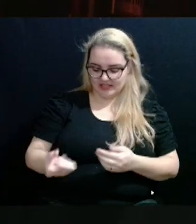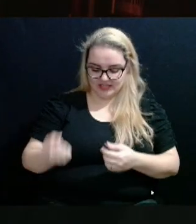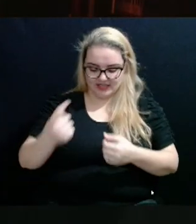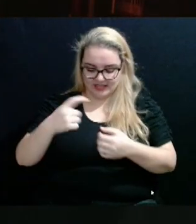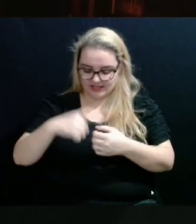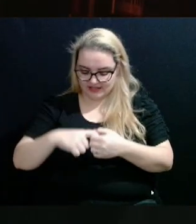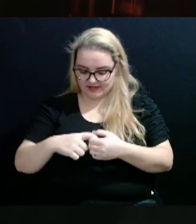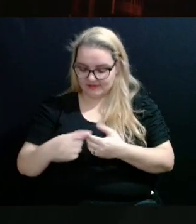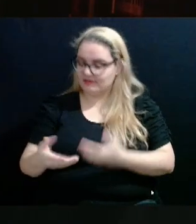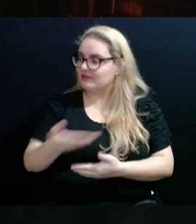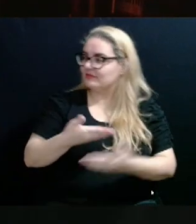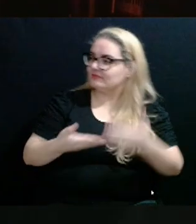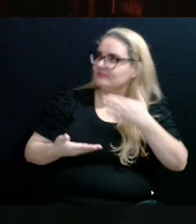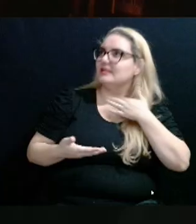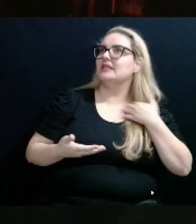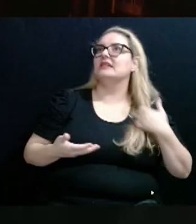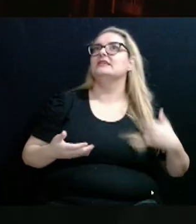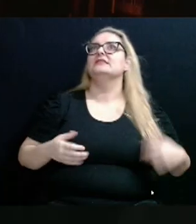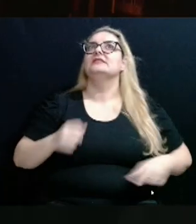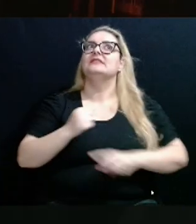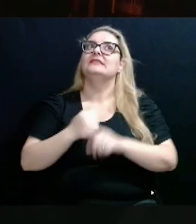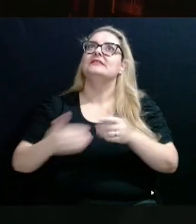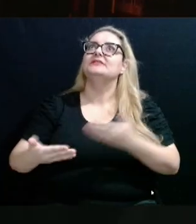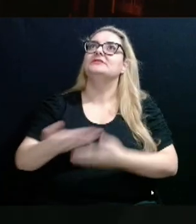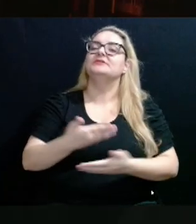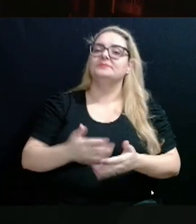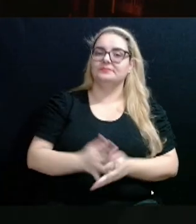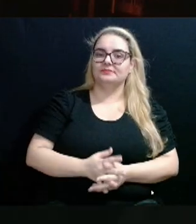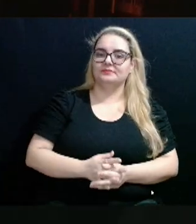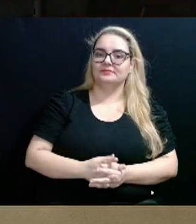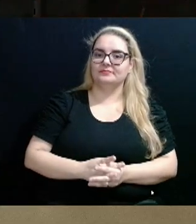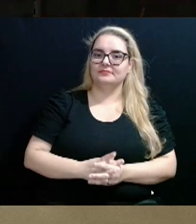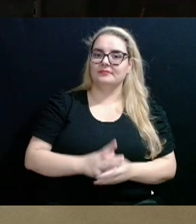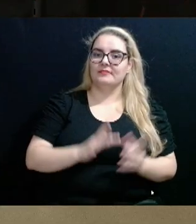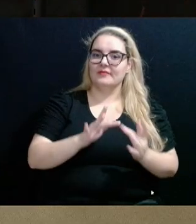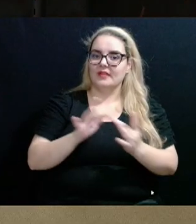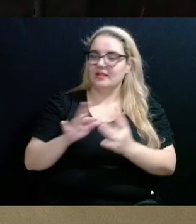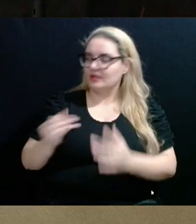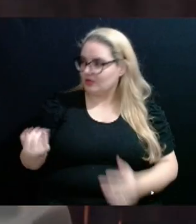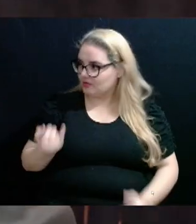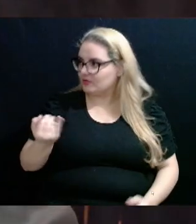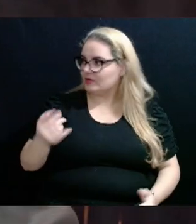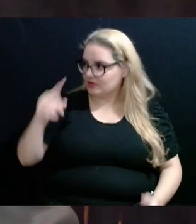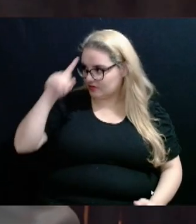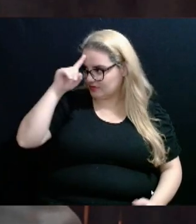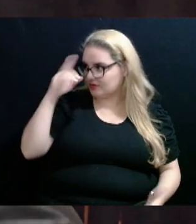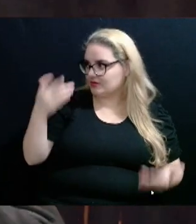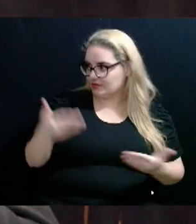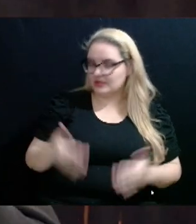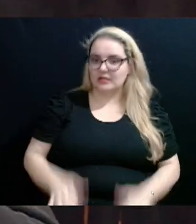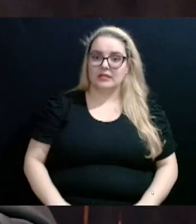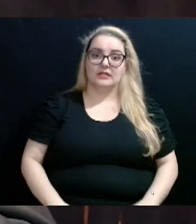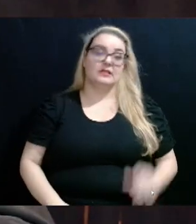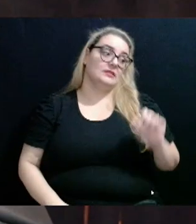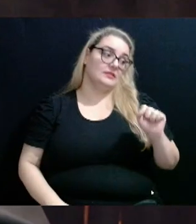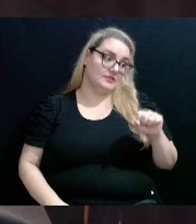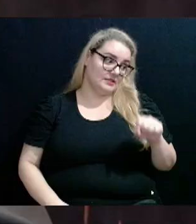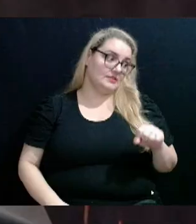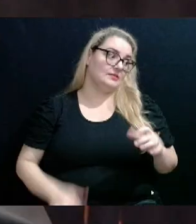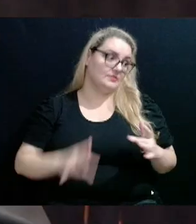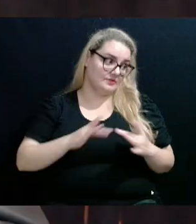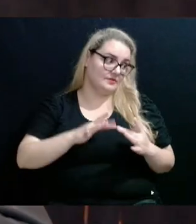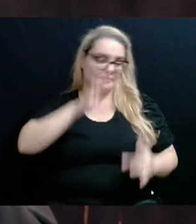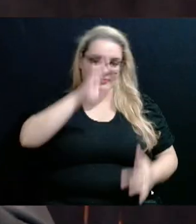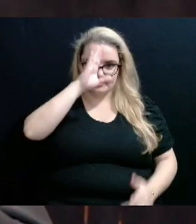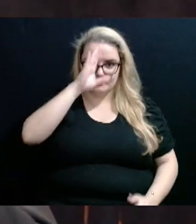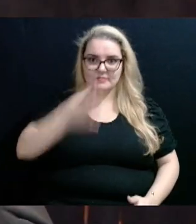mas com o contato, que é muito importante nos dias de hoje, né? Hoje, o contato ele é essencial hoje, né? Nós somos seres relacionáveis.